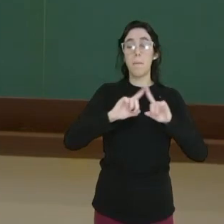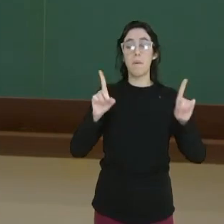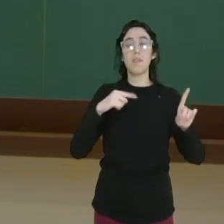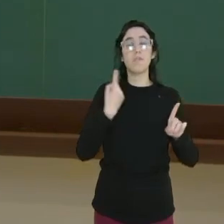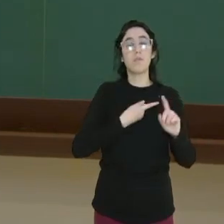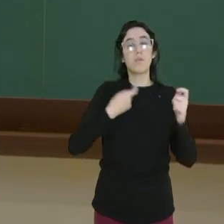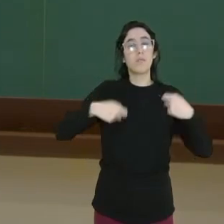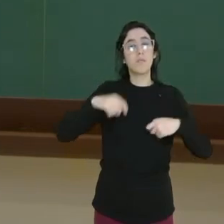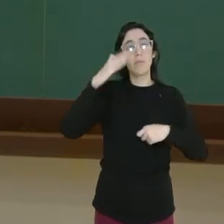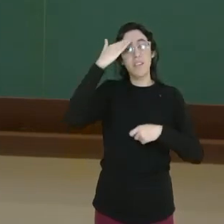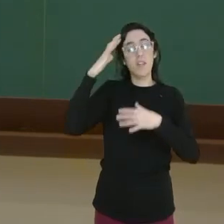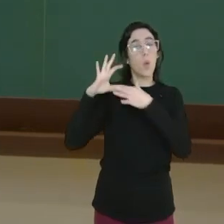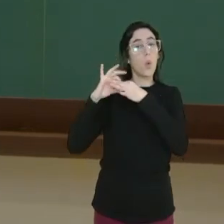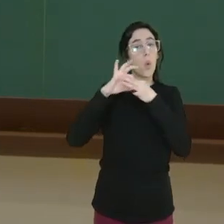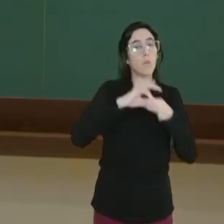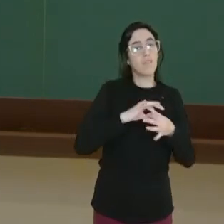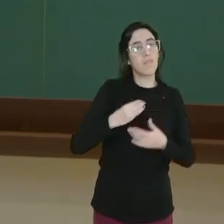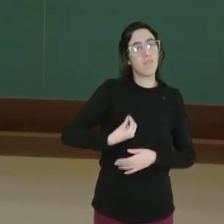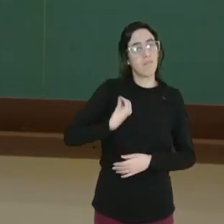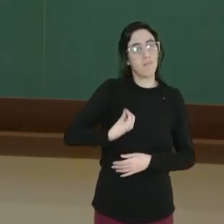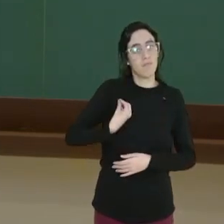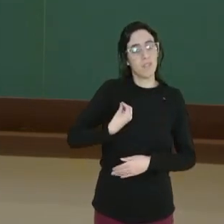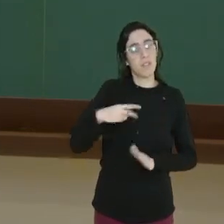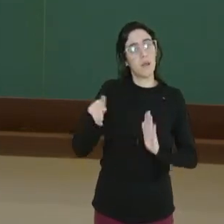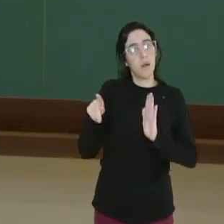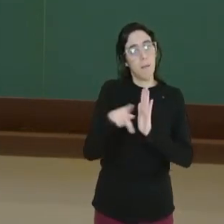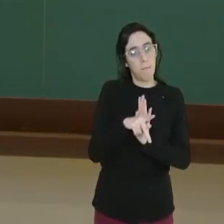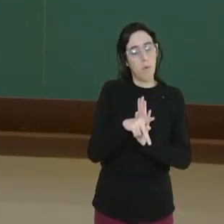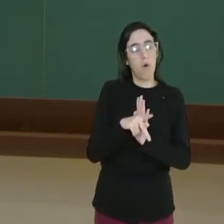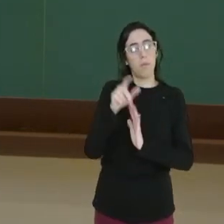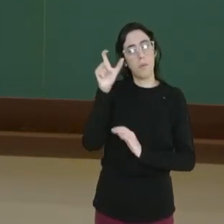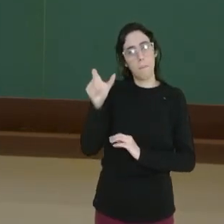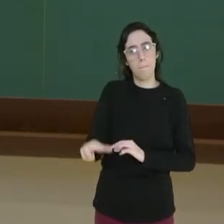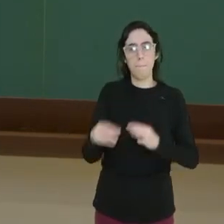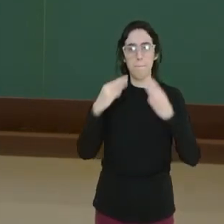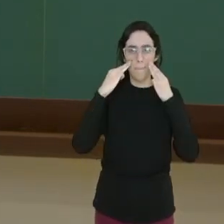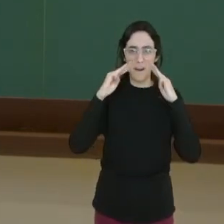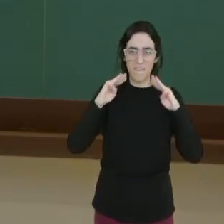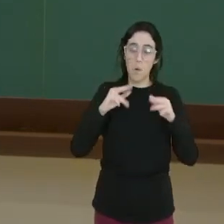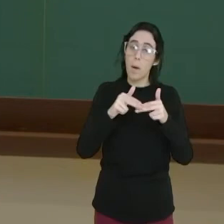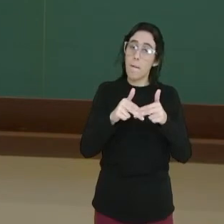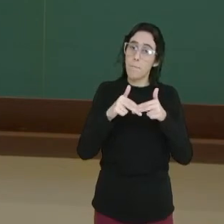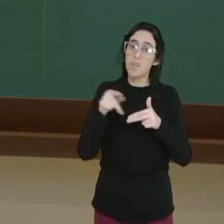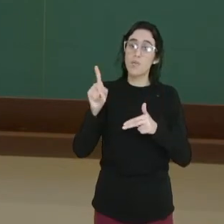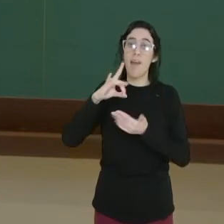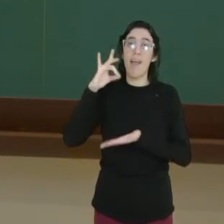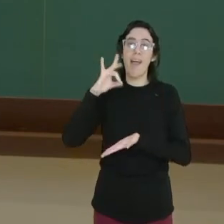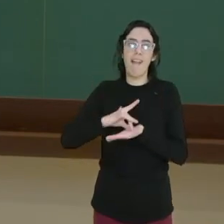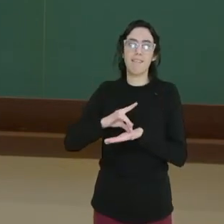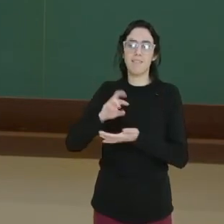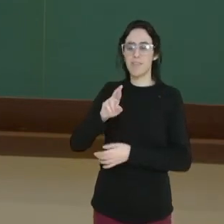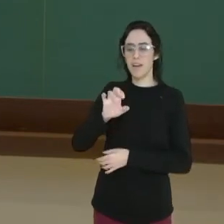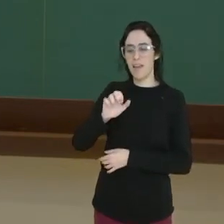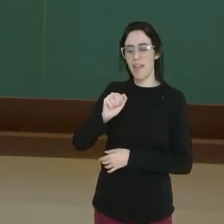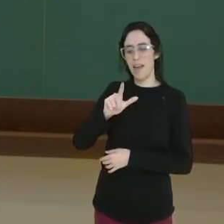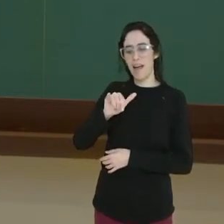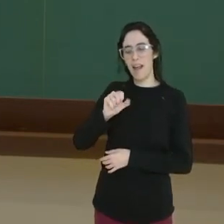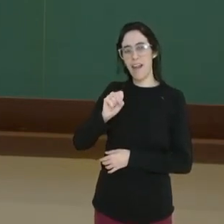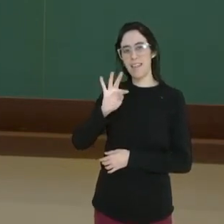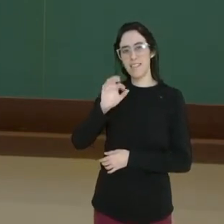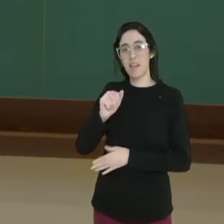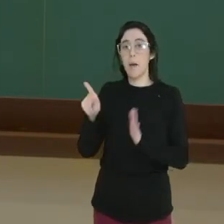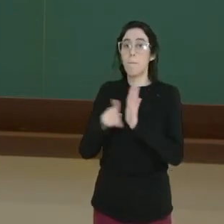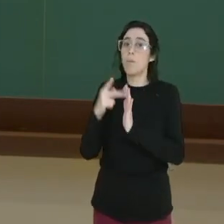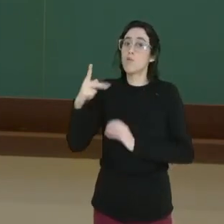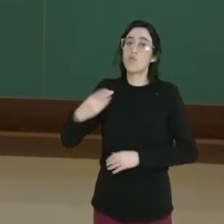pano de fundo, no contexto da obra de Maquiavel. Por isso que ele é realista, ele está pensando a sua própria